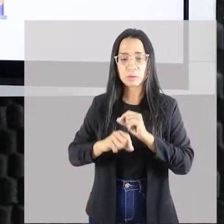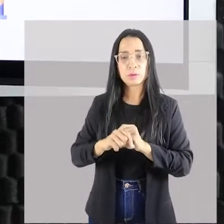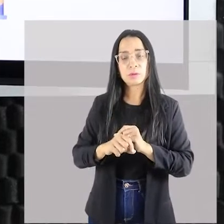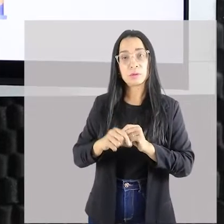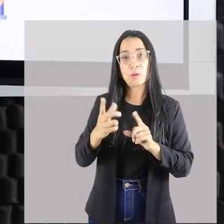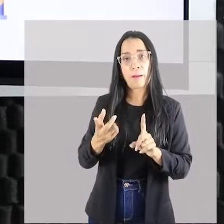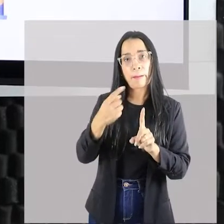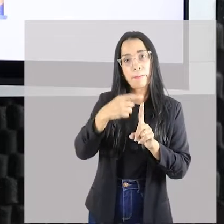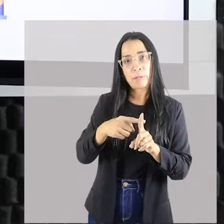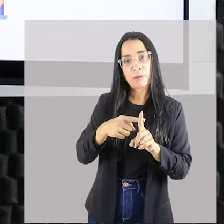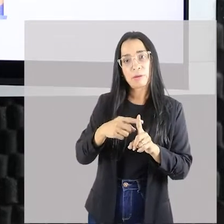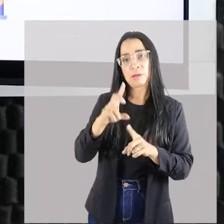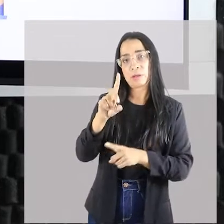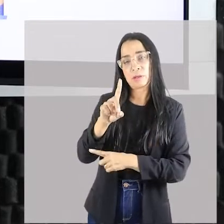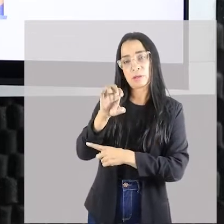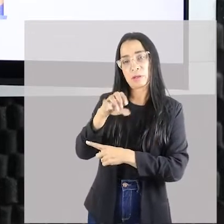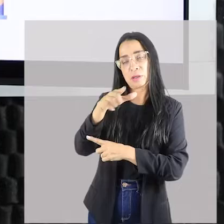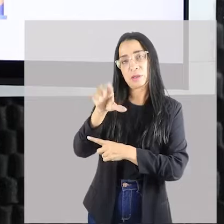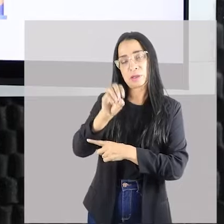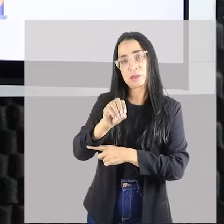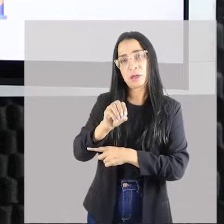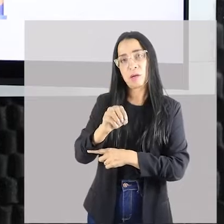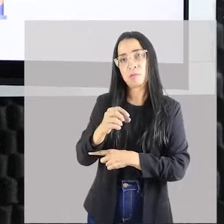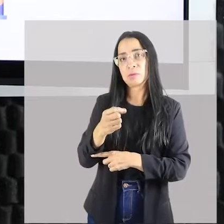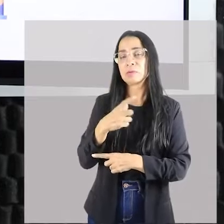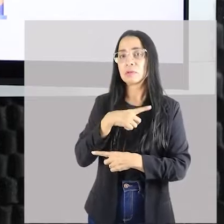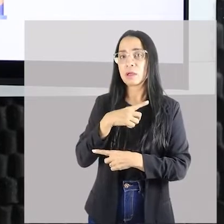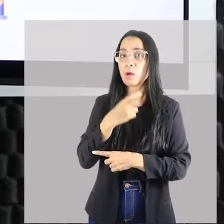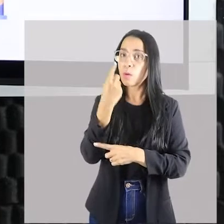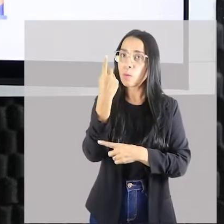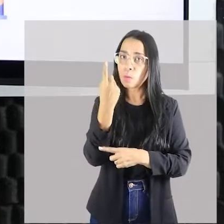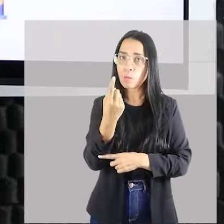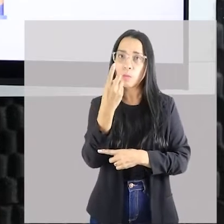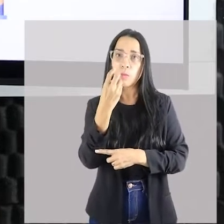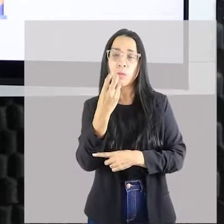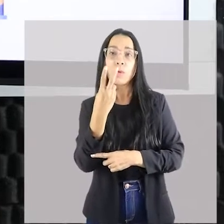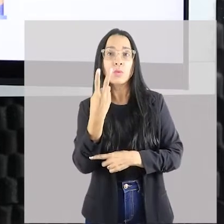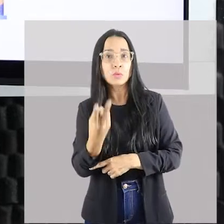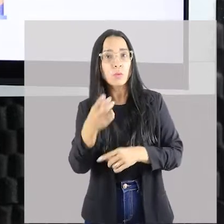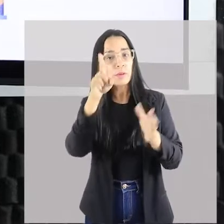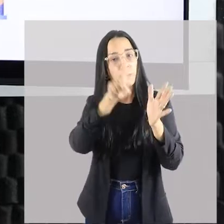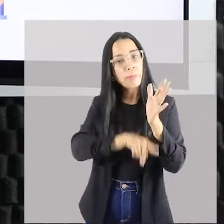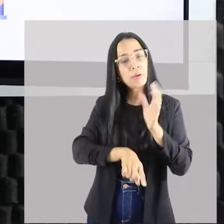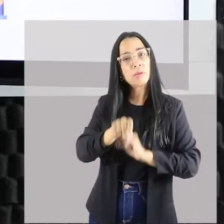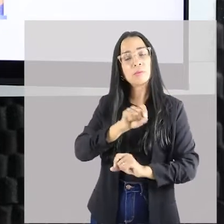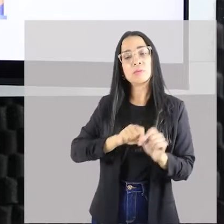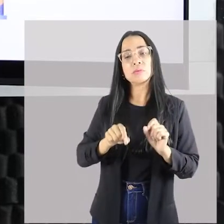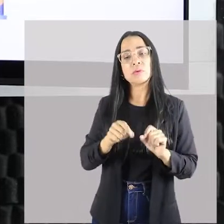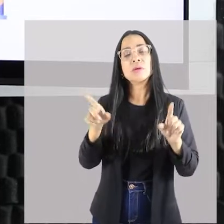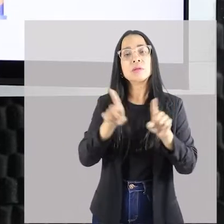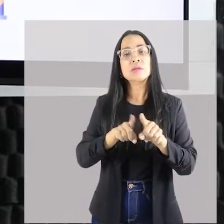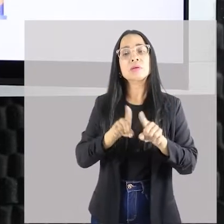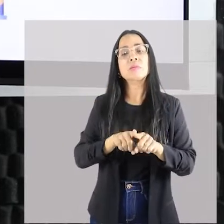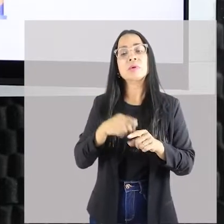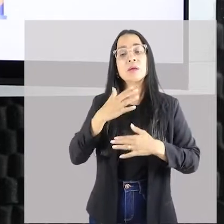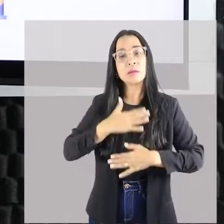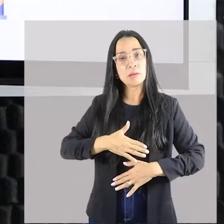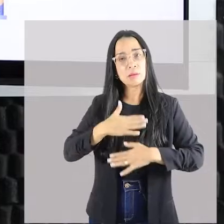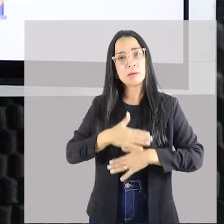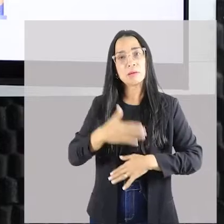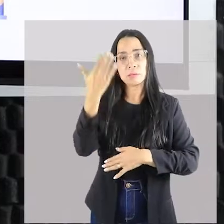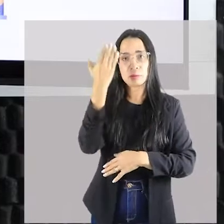na deleção a gente vai ter 1 ou 2 nucleotídeos a menos, certo? Então, também é muito tranquilo da